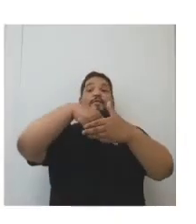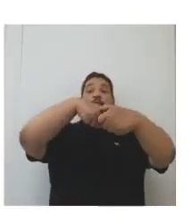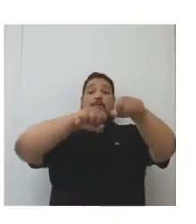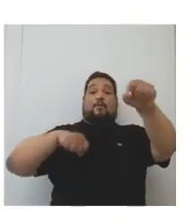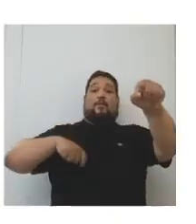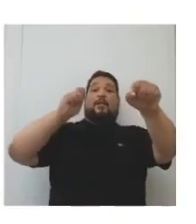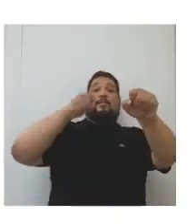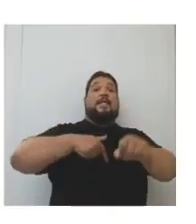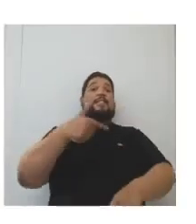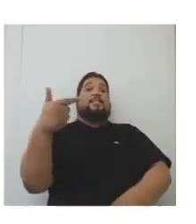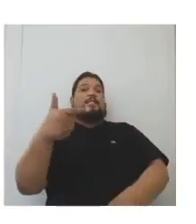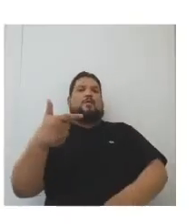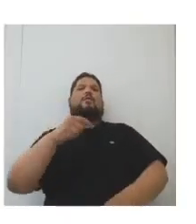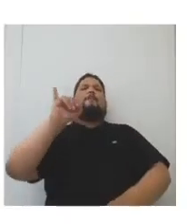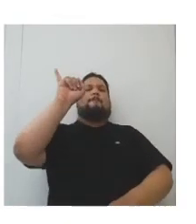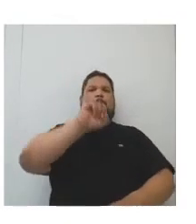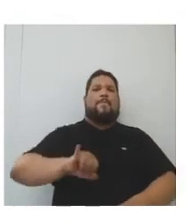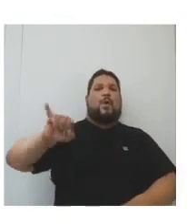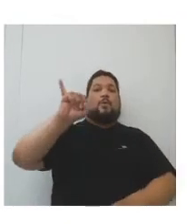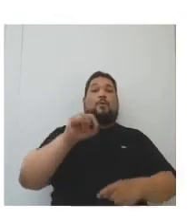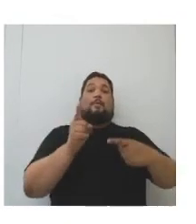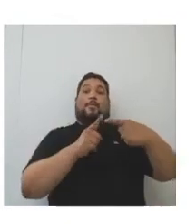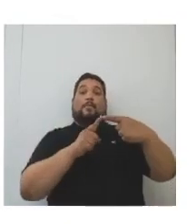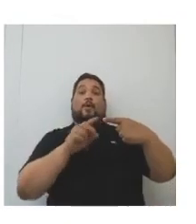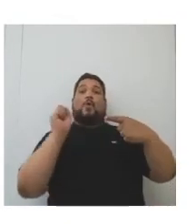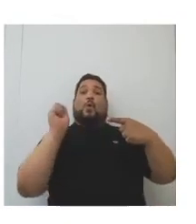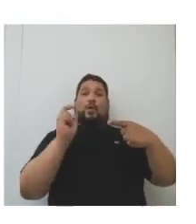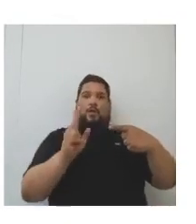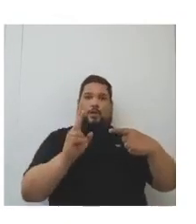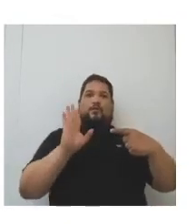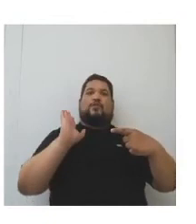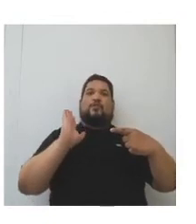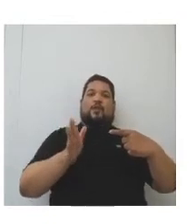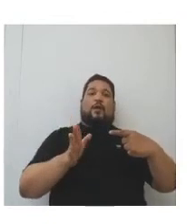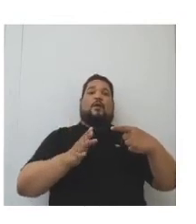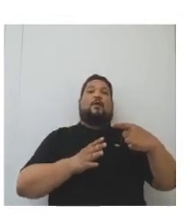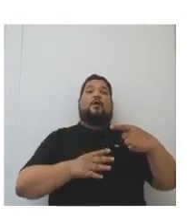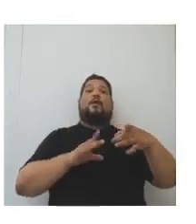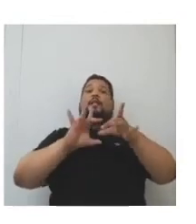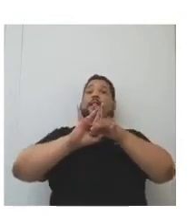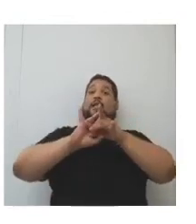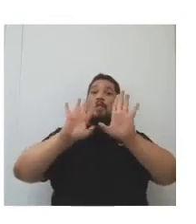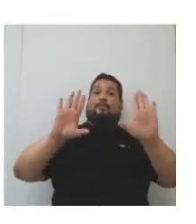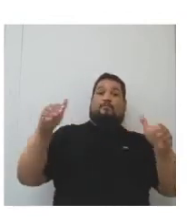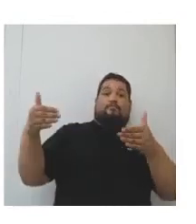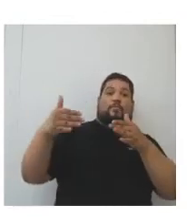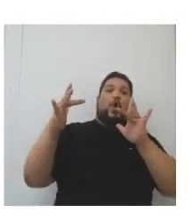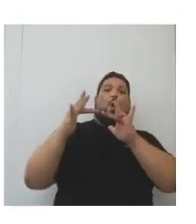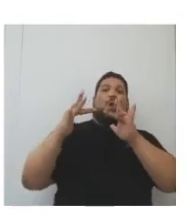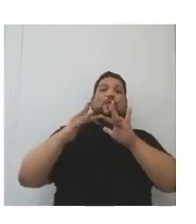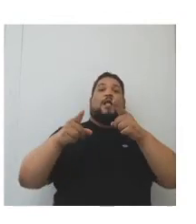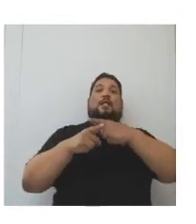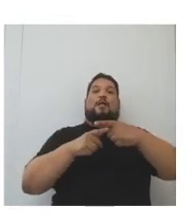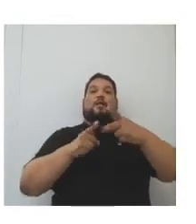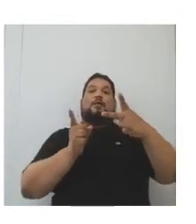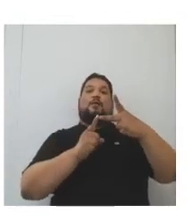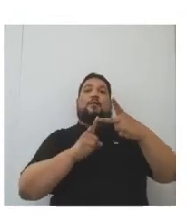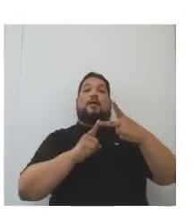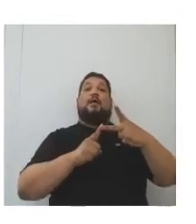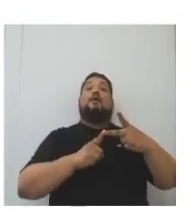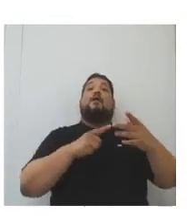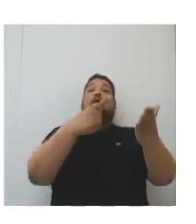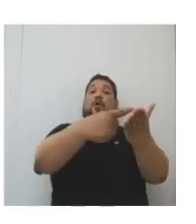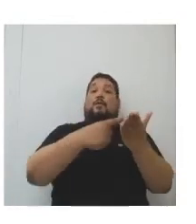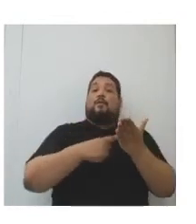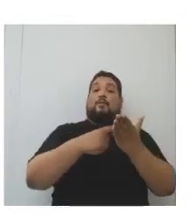segundo tratado importante, e o primeiro, na verdade, que consiste em exclusividade para a Inglaterra. Vamos lá, tem um tratado chamado de Aliança e